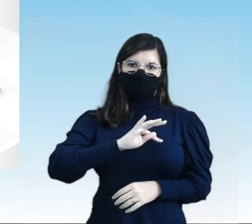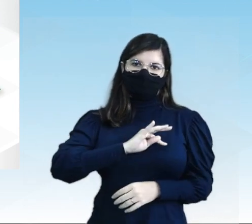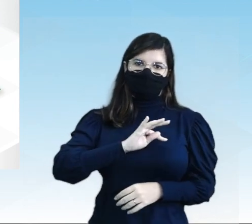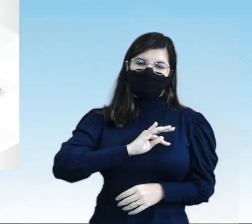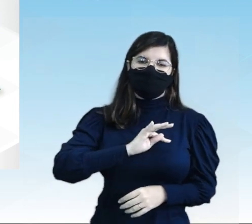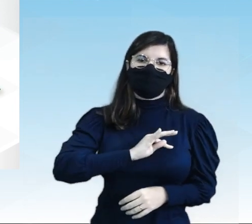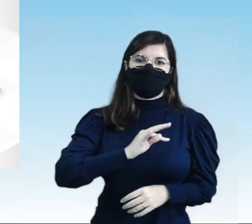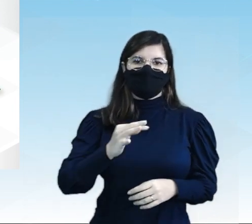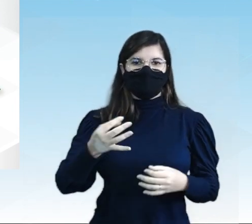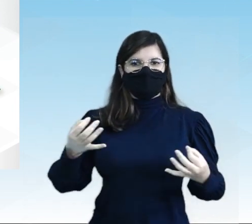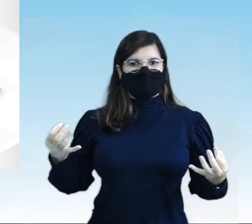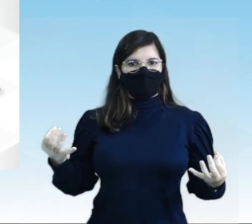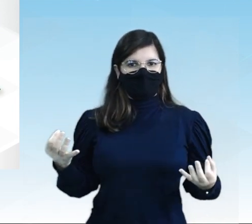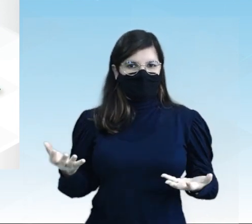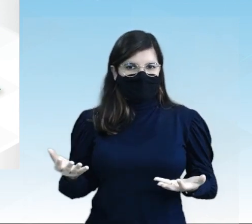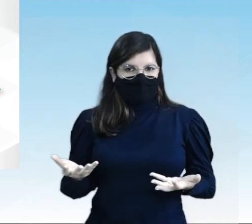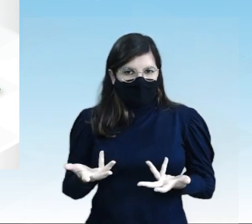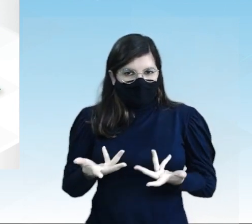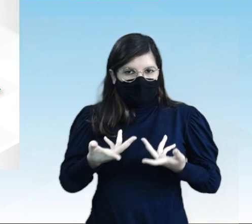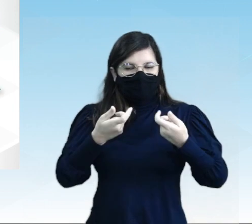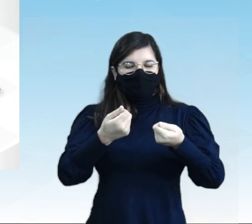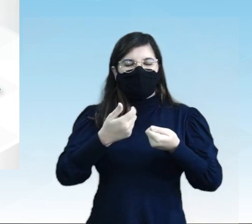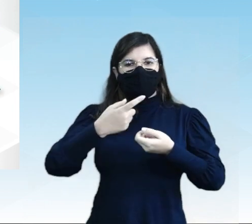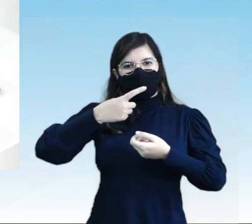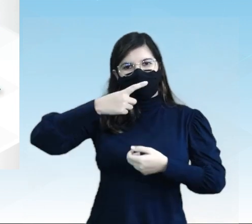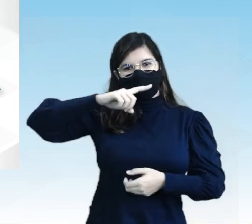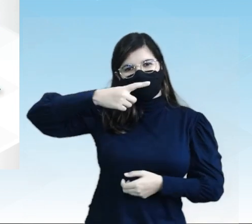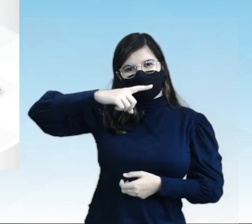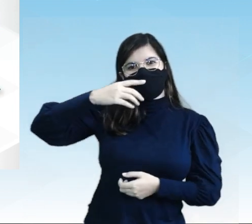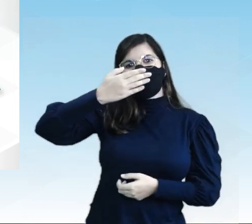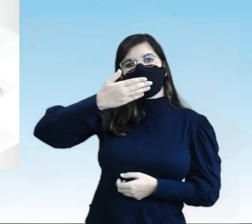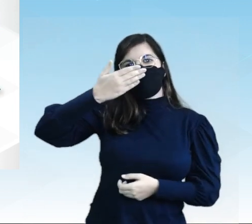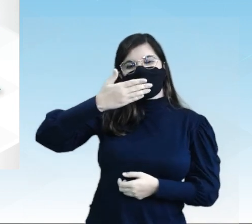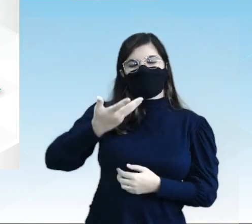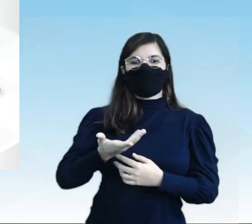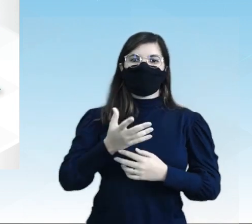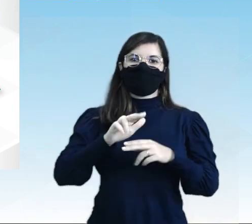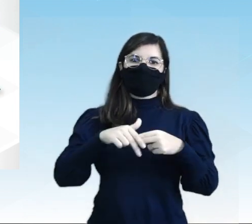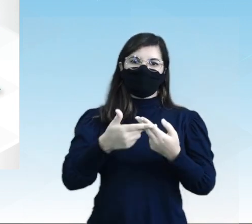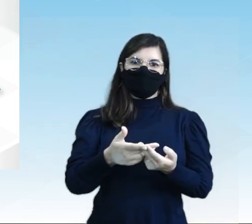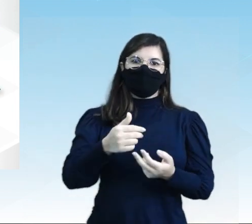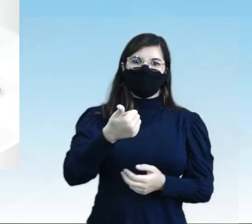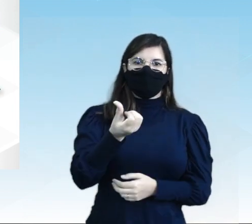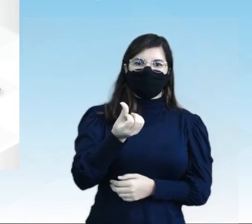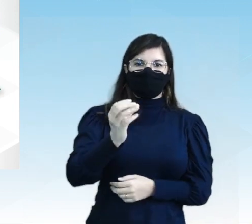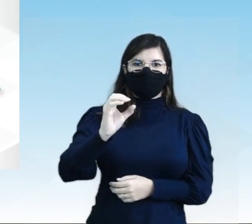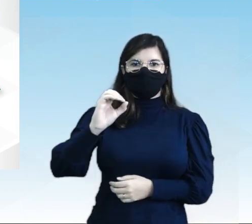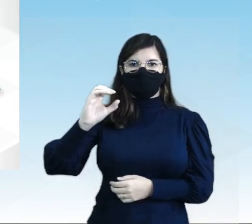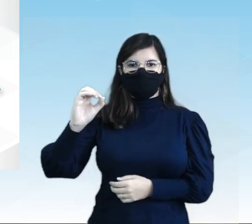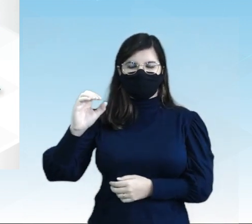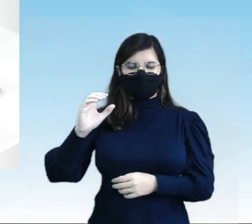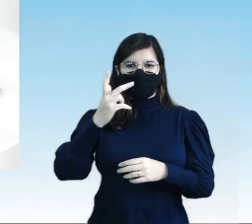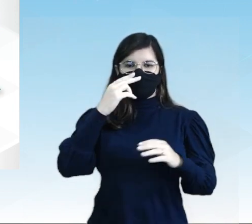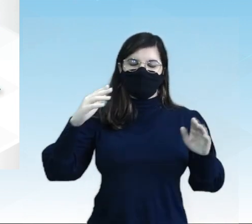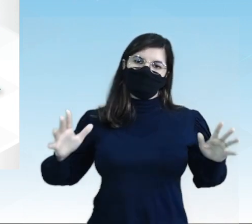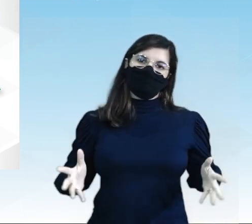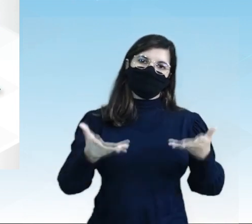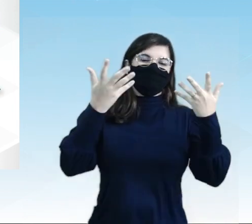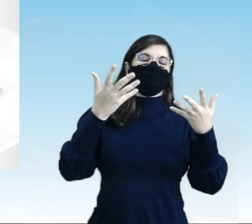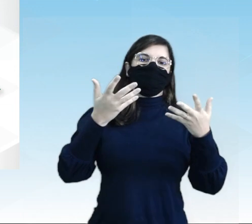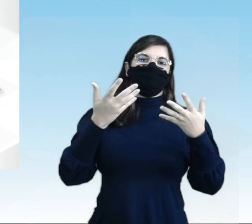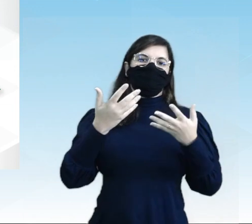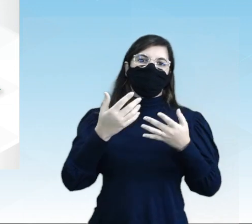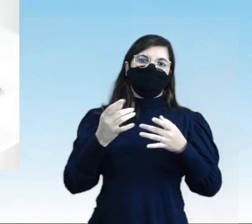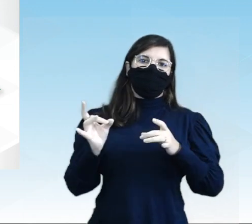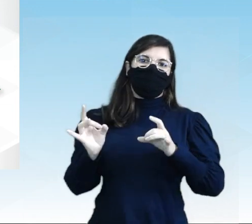da aperfeiçoamento da cana de açúcar era justamente 1600 Então tava no auge o açúcar